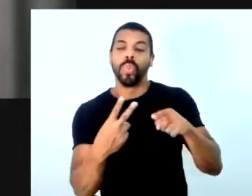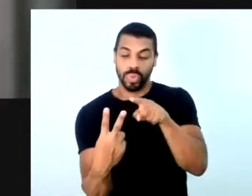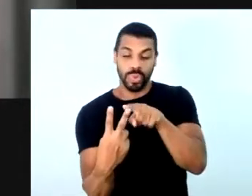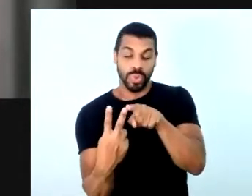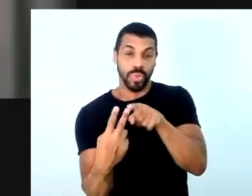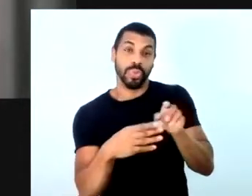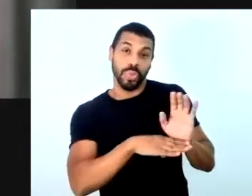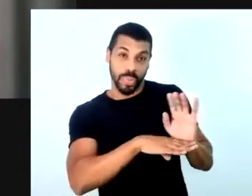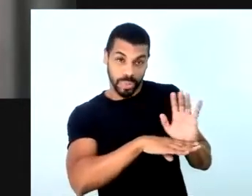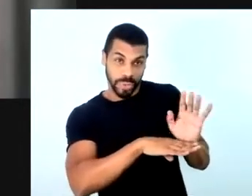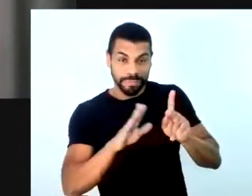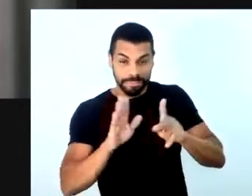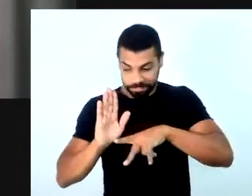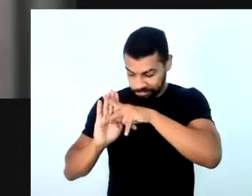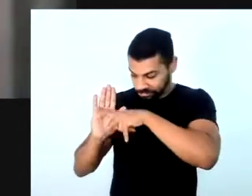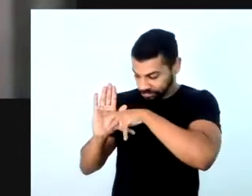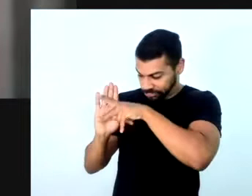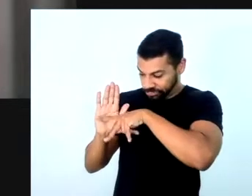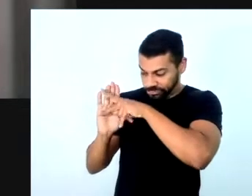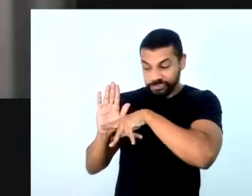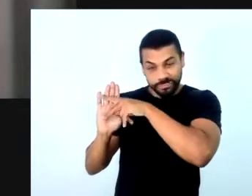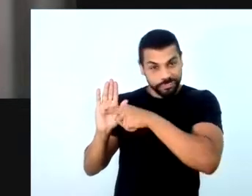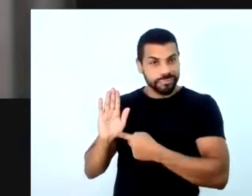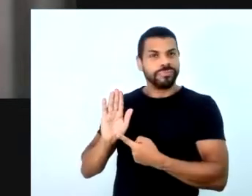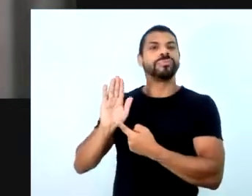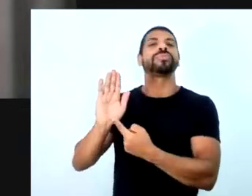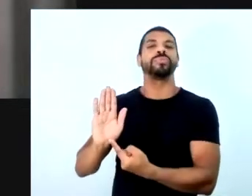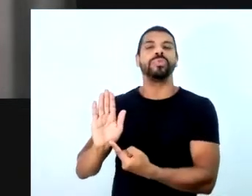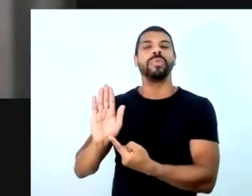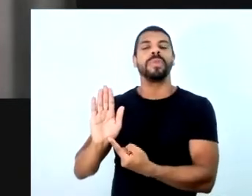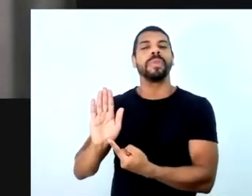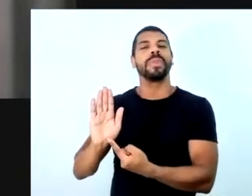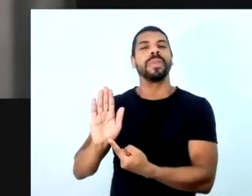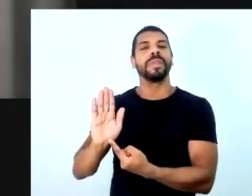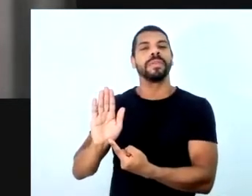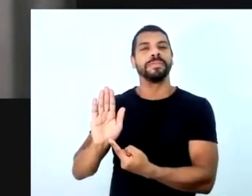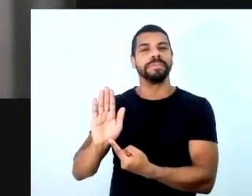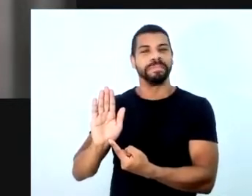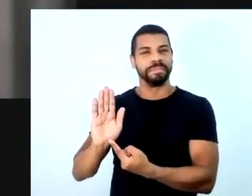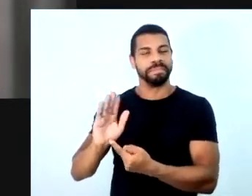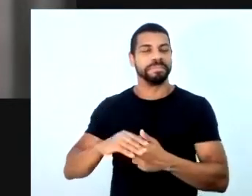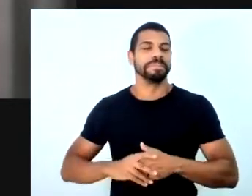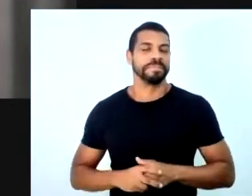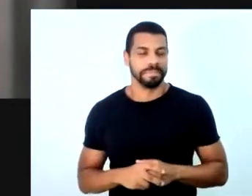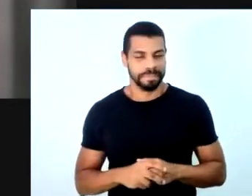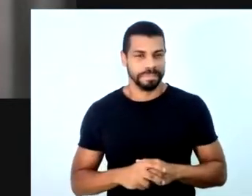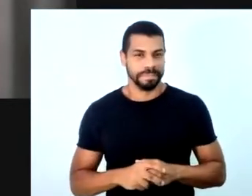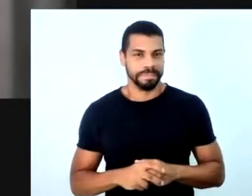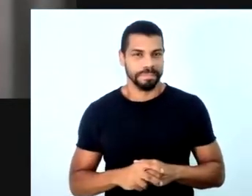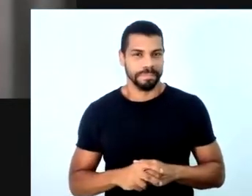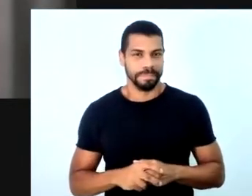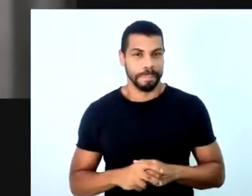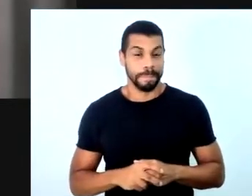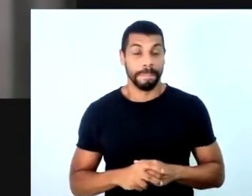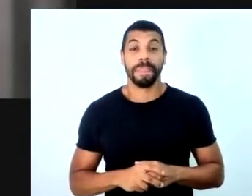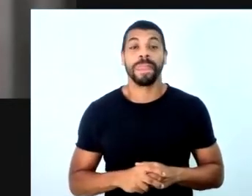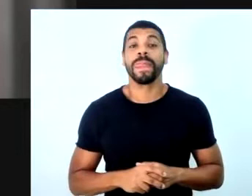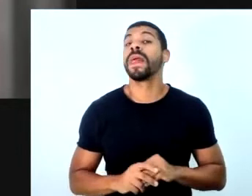Em seguida, né, o outro projeto que eu montei ainda no Final Cut 7, no final do Final Cut